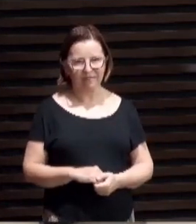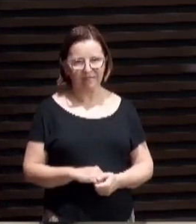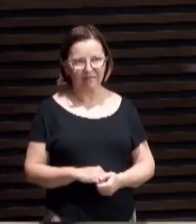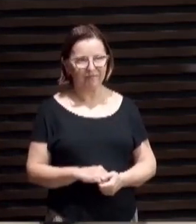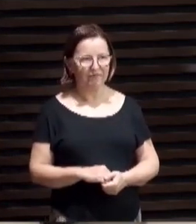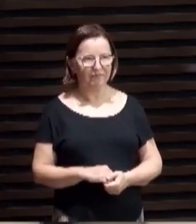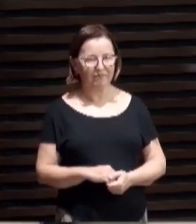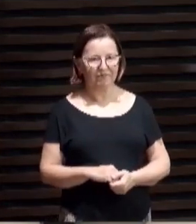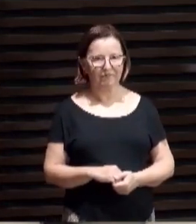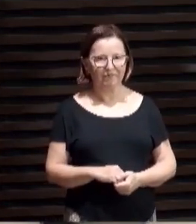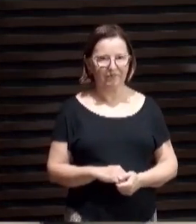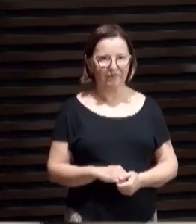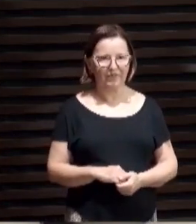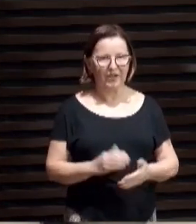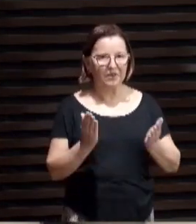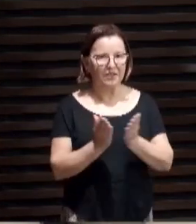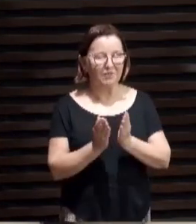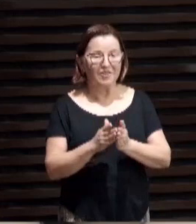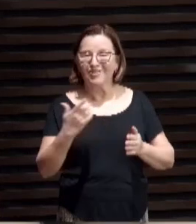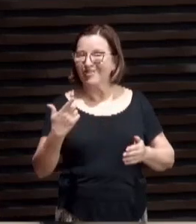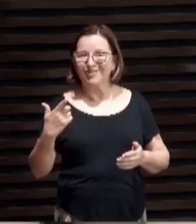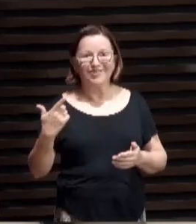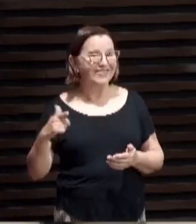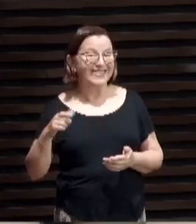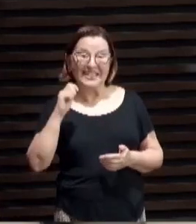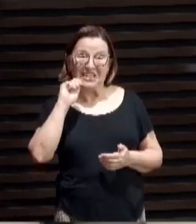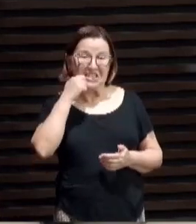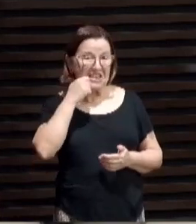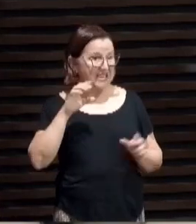O cristianismo não tem segredos especiais.